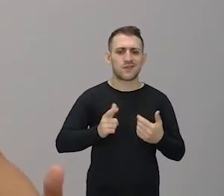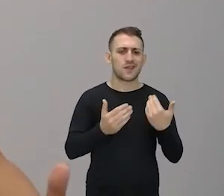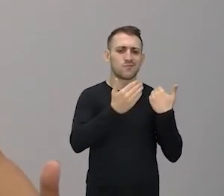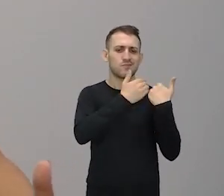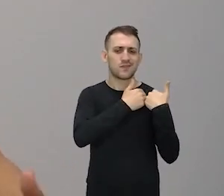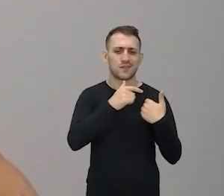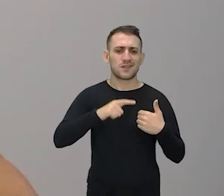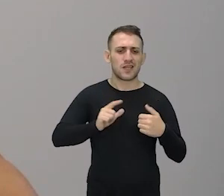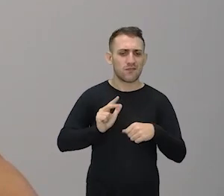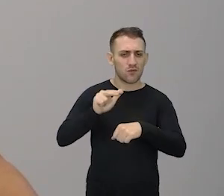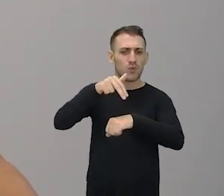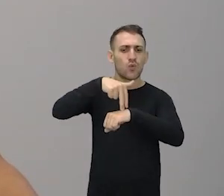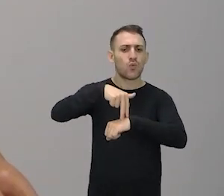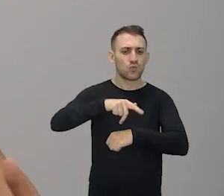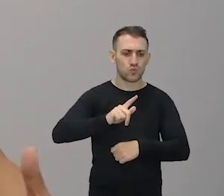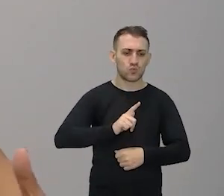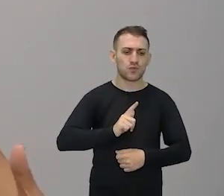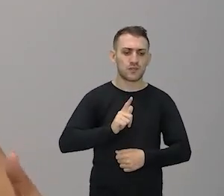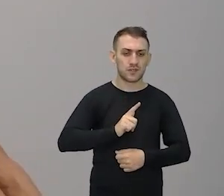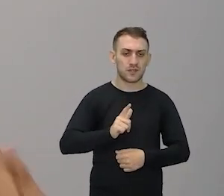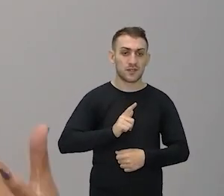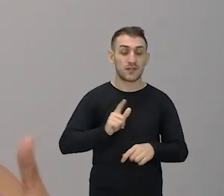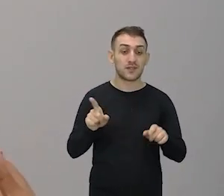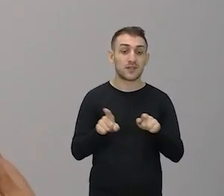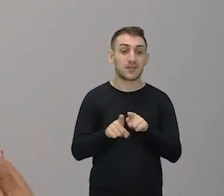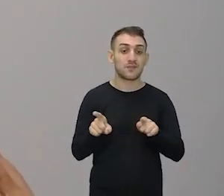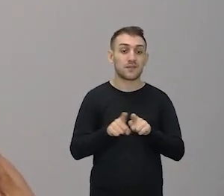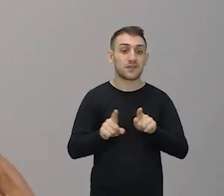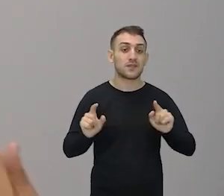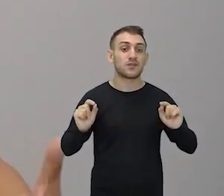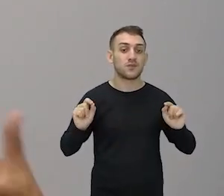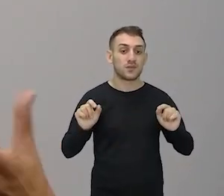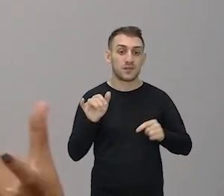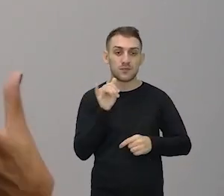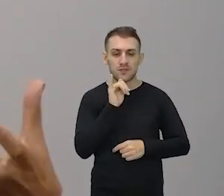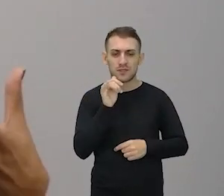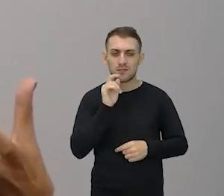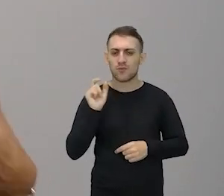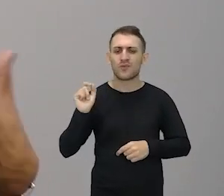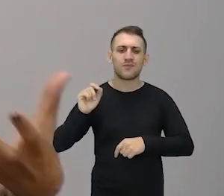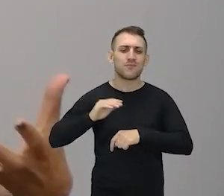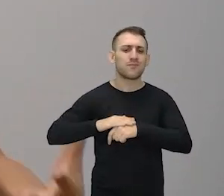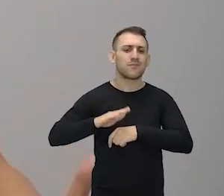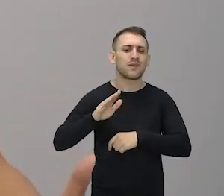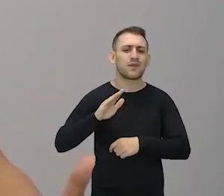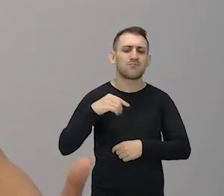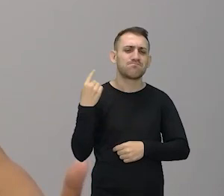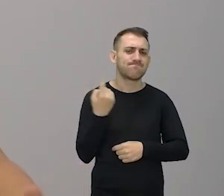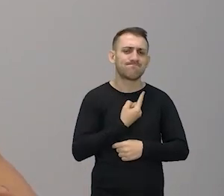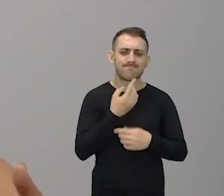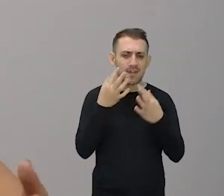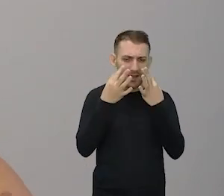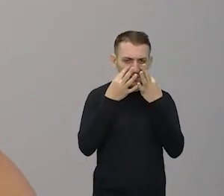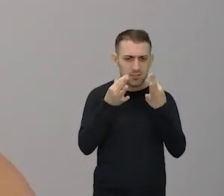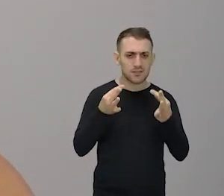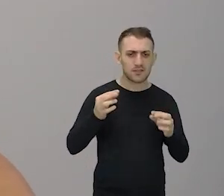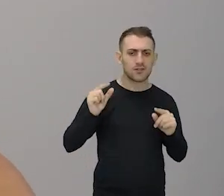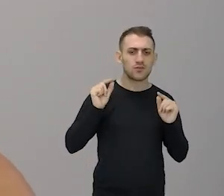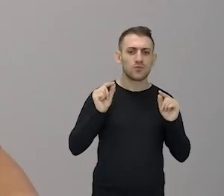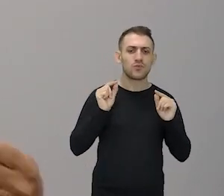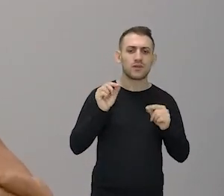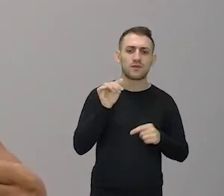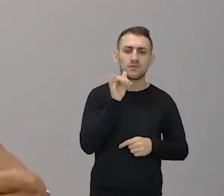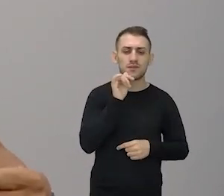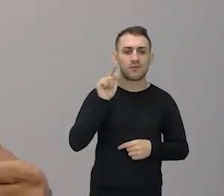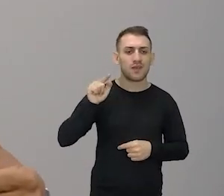teve protagonismo, né? E que o que mais assim, nos chamou a atenção